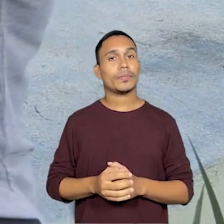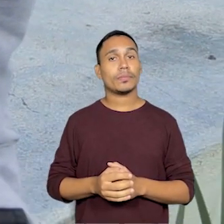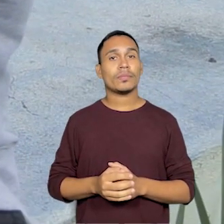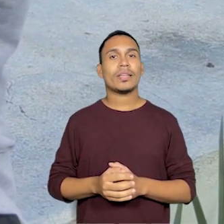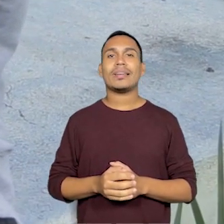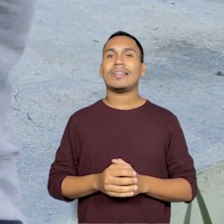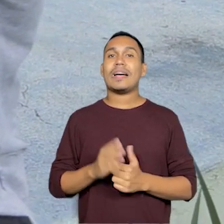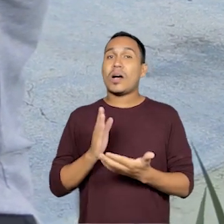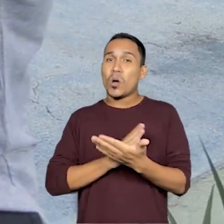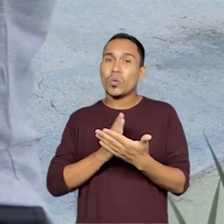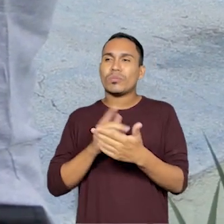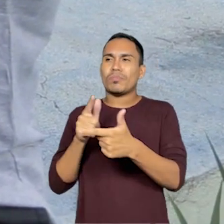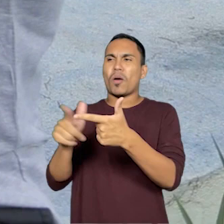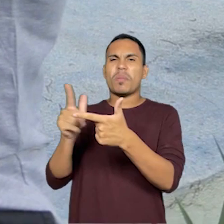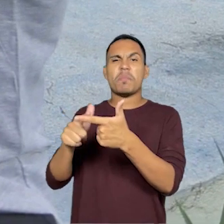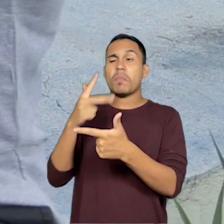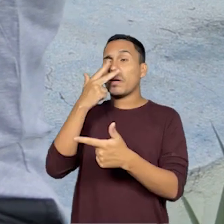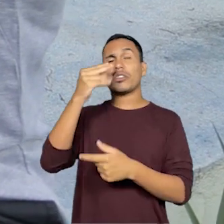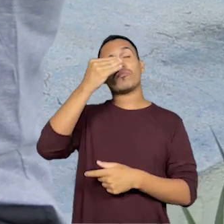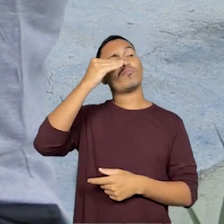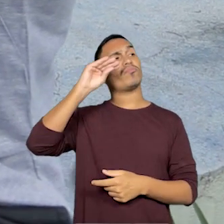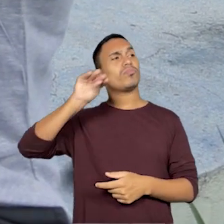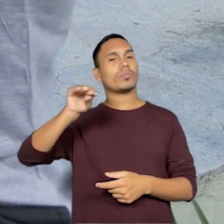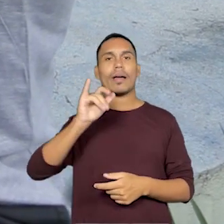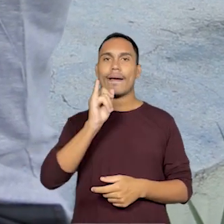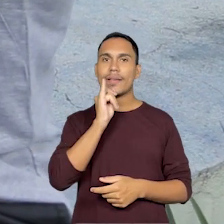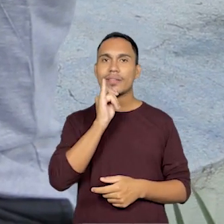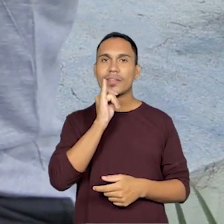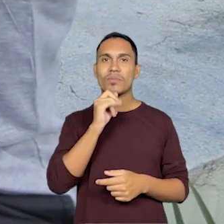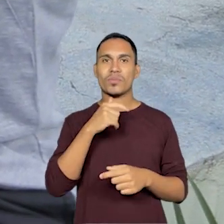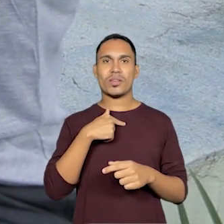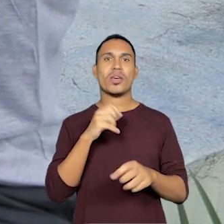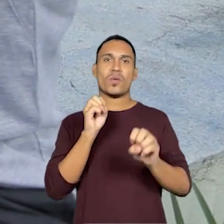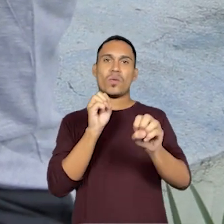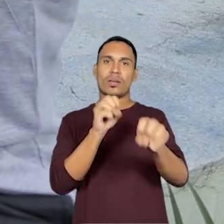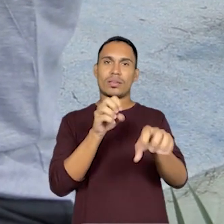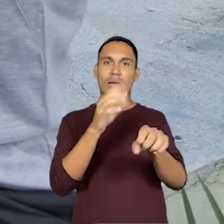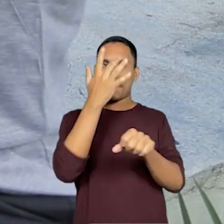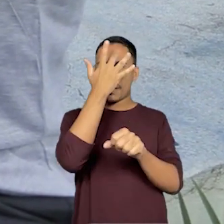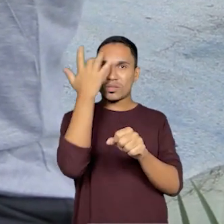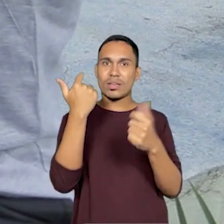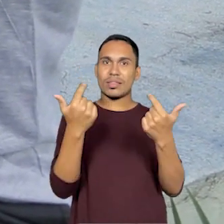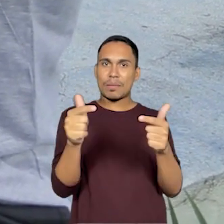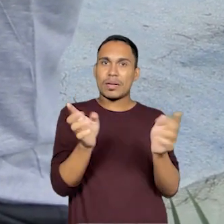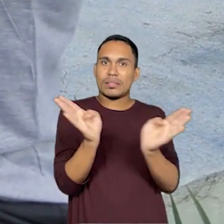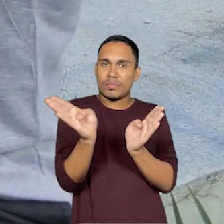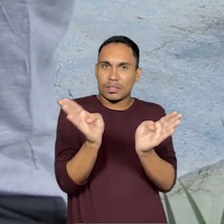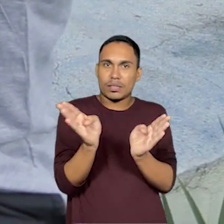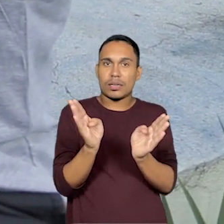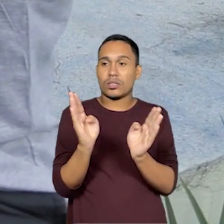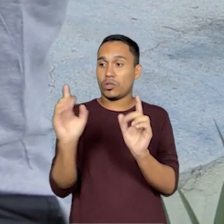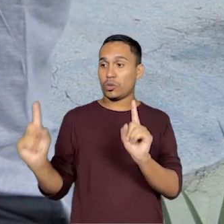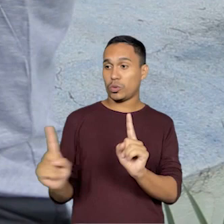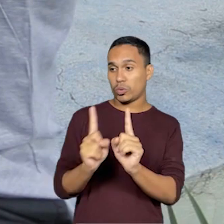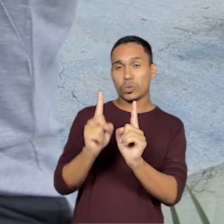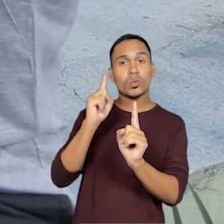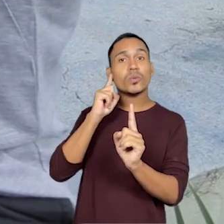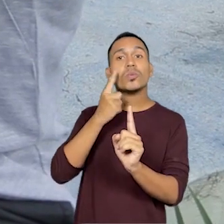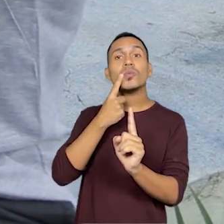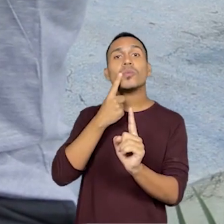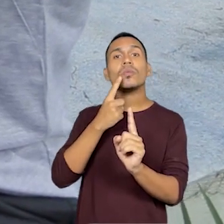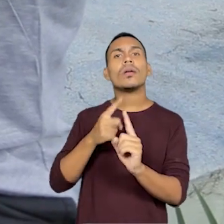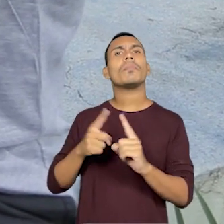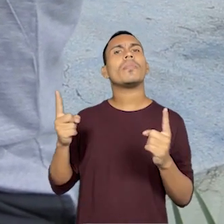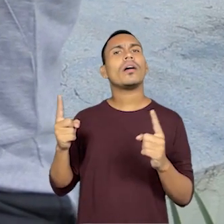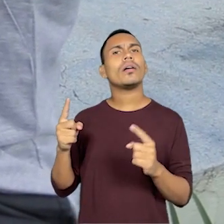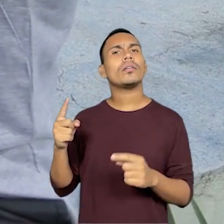essa atenção. Então, eu quero um trabalho, uma aula de uma pessoa que trabalha com acessibilidade que ela seja acompanhada de uma pessoa surda. Mas aí